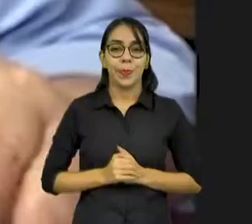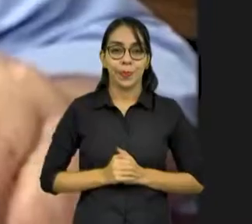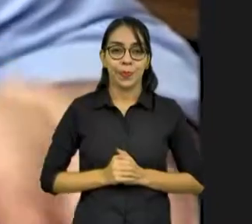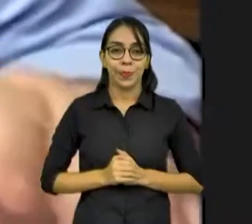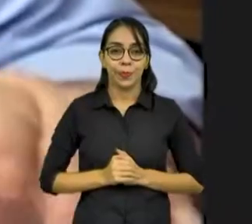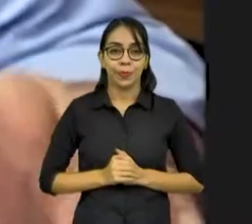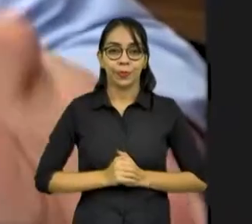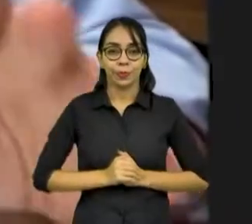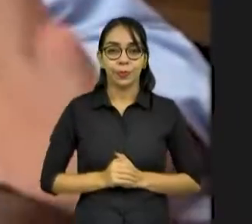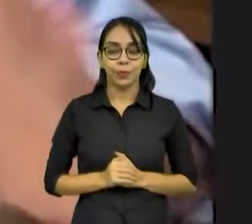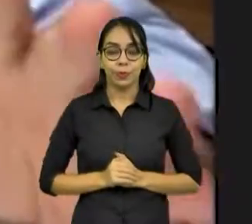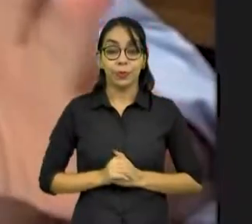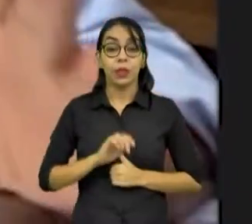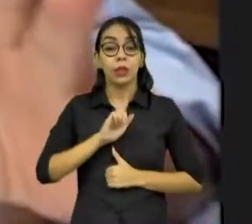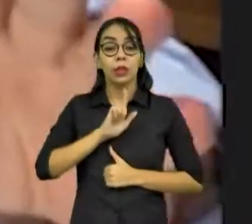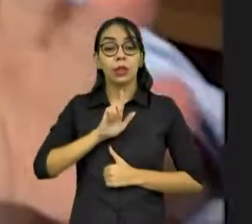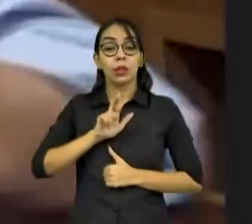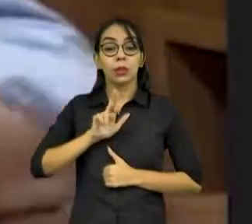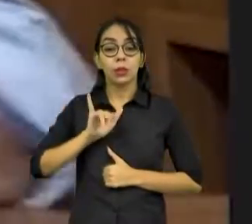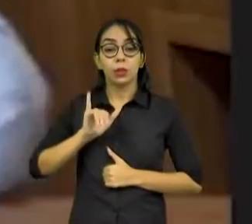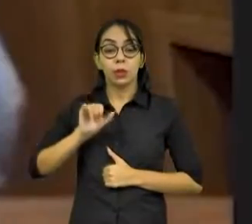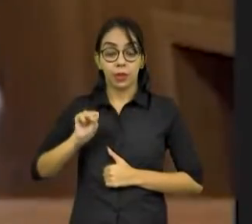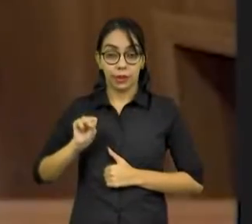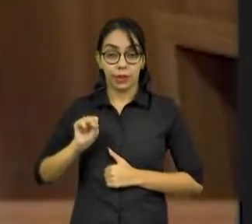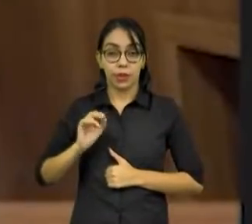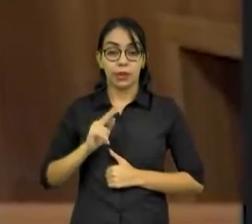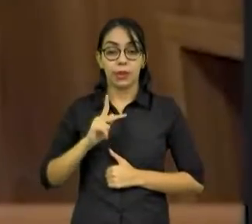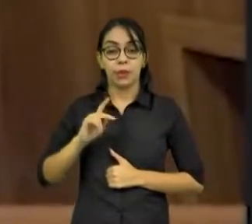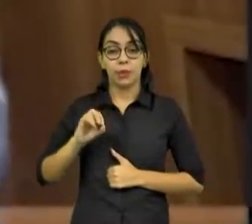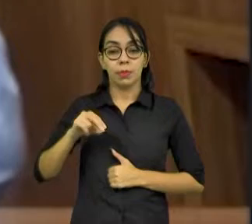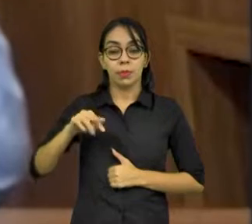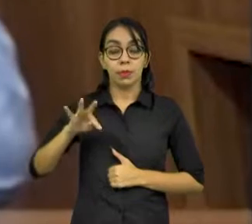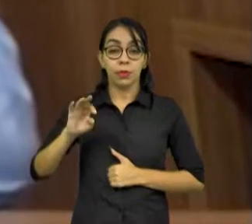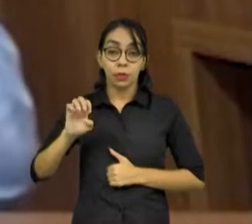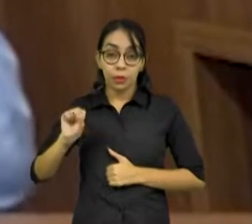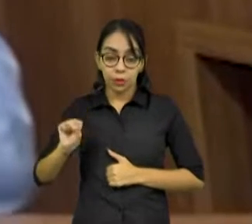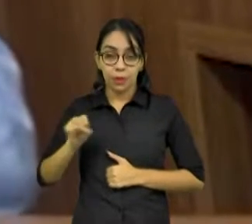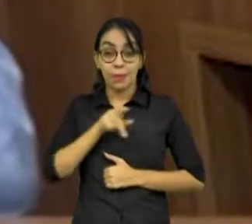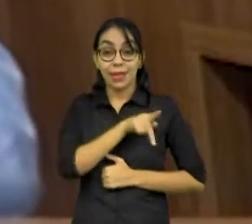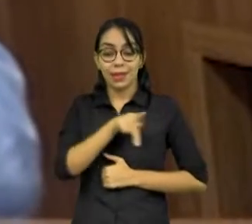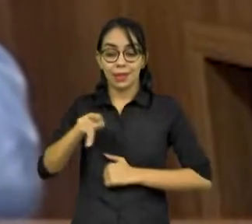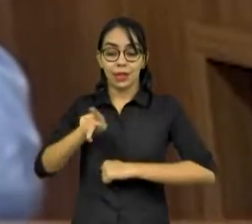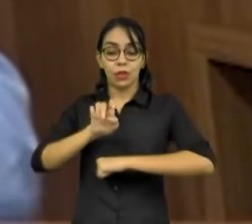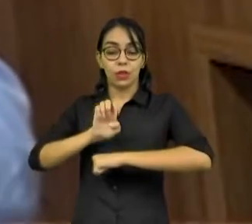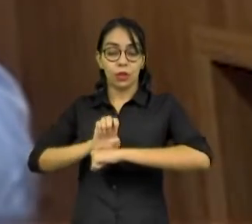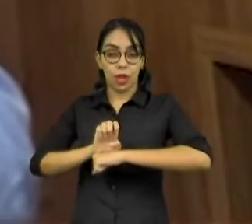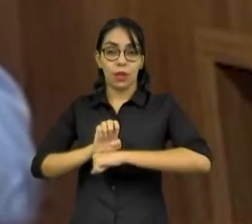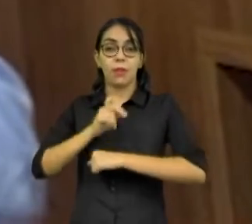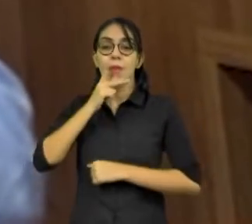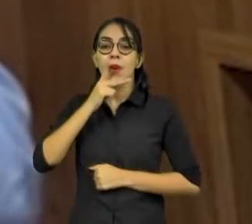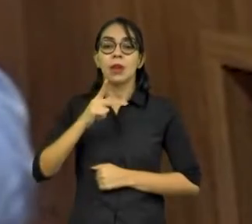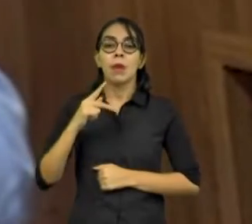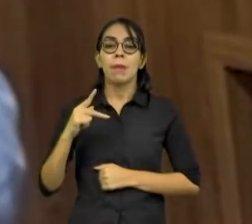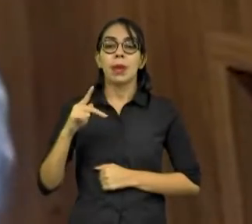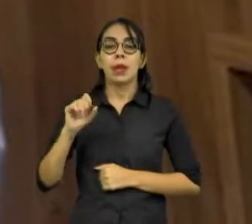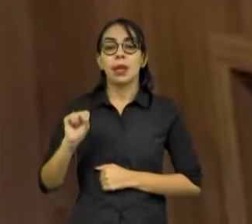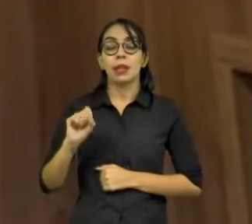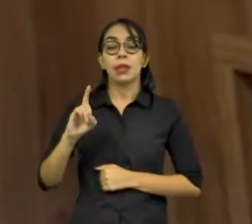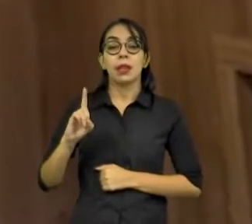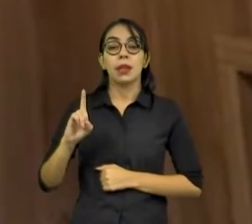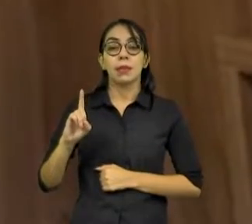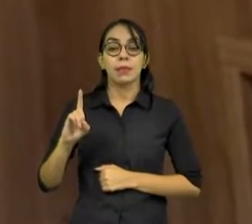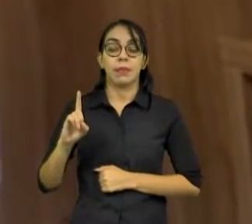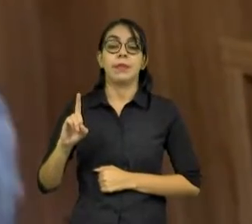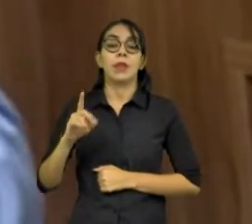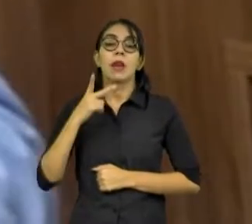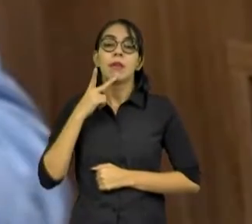né? Luiz Pontes, presidente estadual do PSDB Ceará, ressaltou a importância das vaquinhas virtuais para